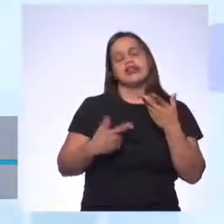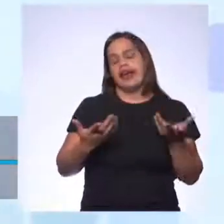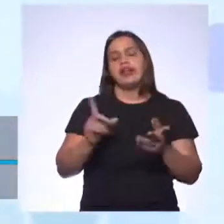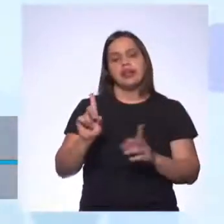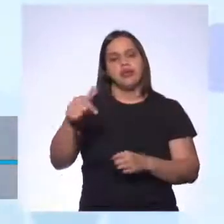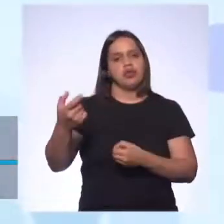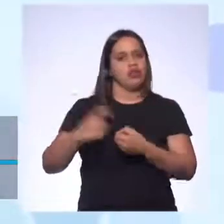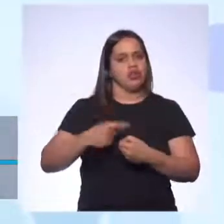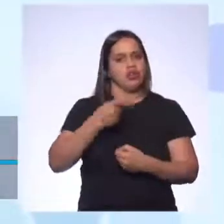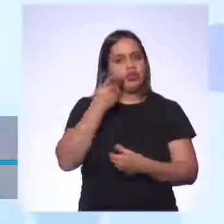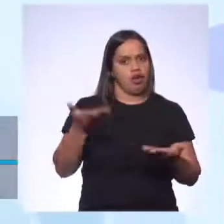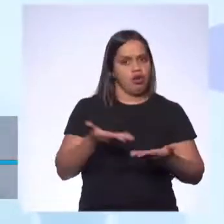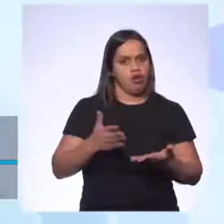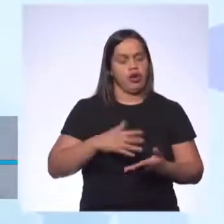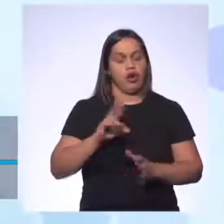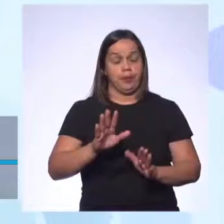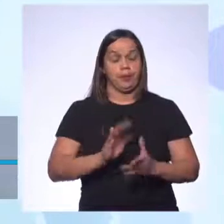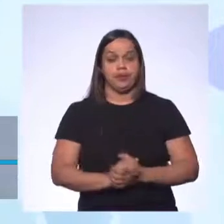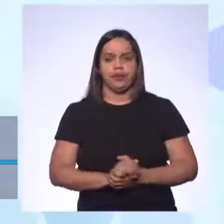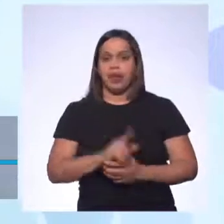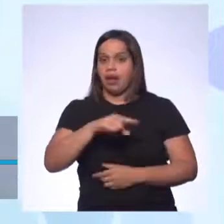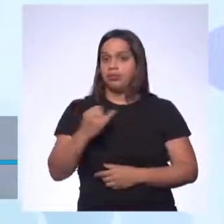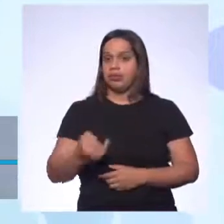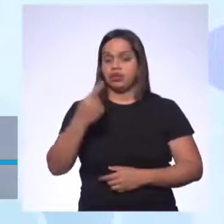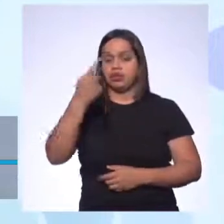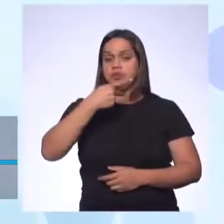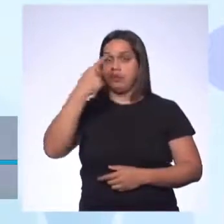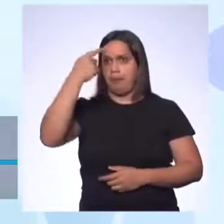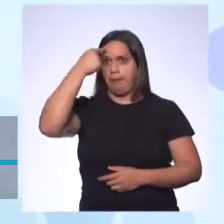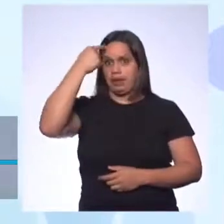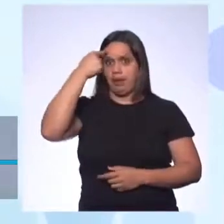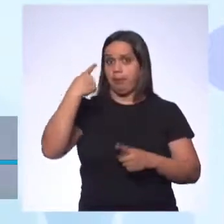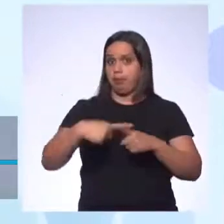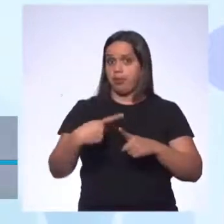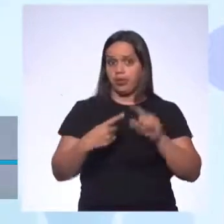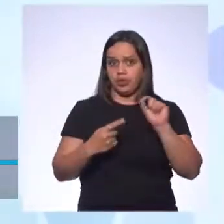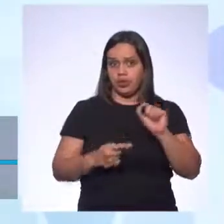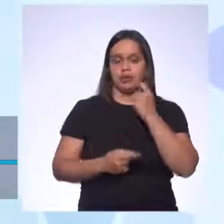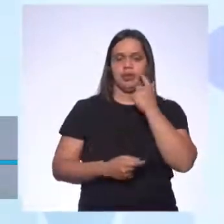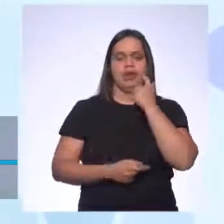aqui. Então, assim, é importante pensar nisso, né? E assim,